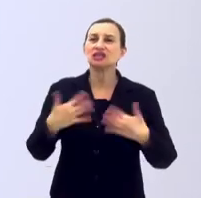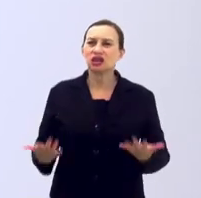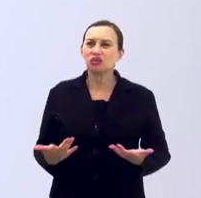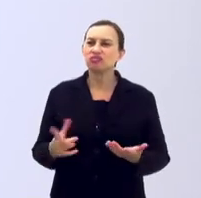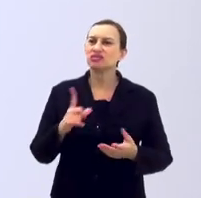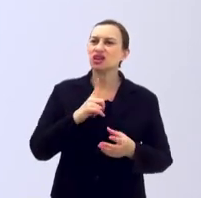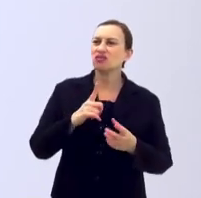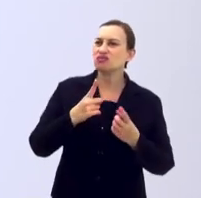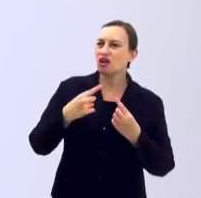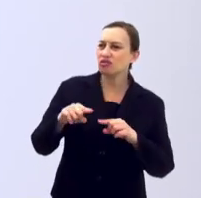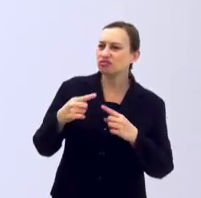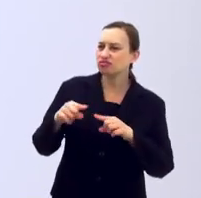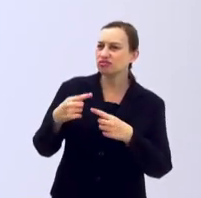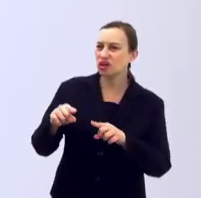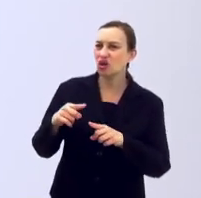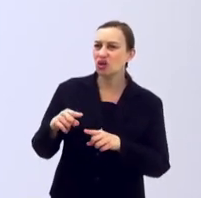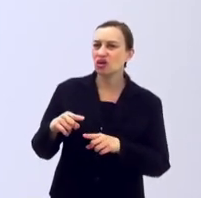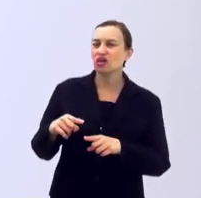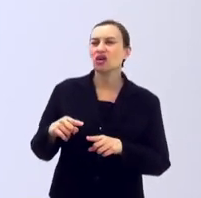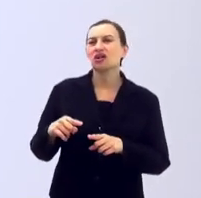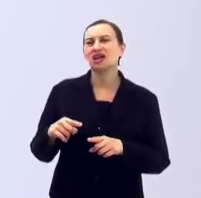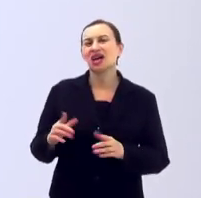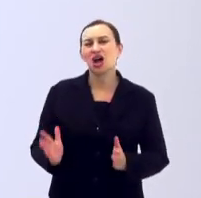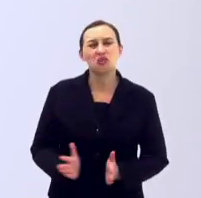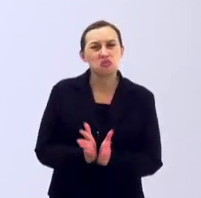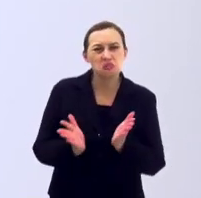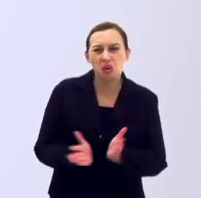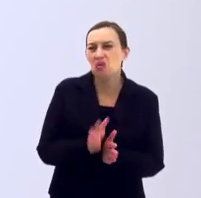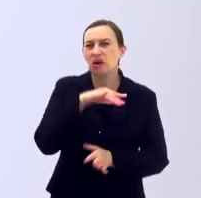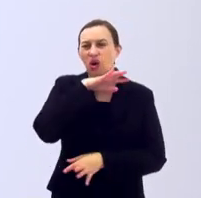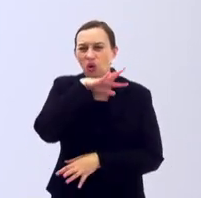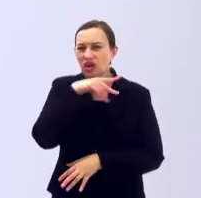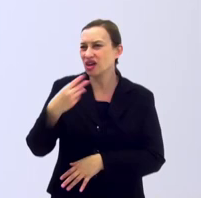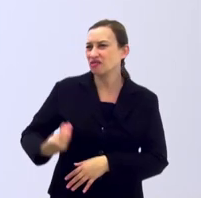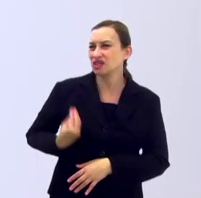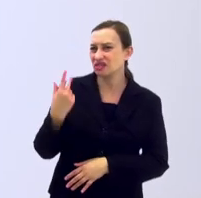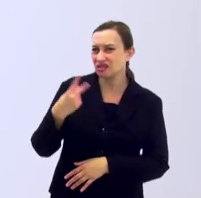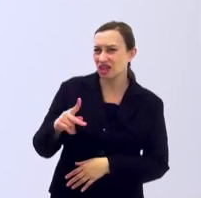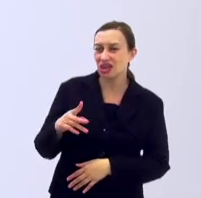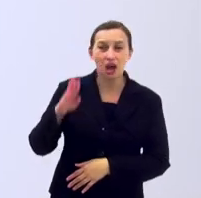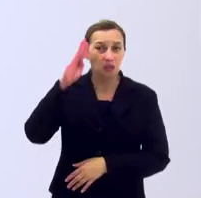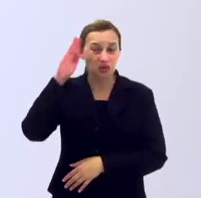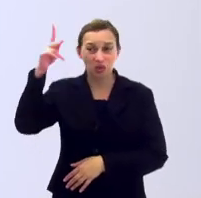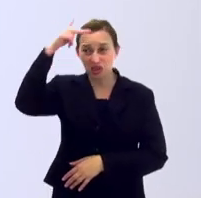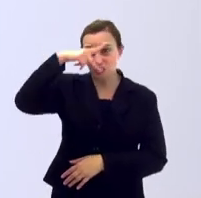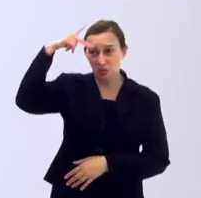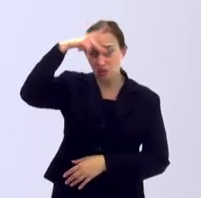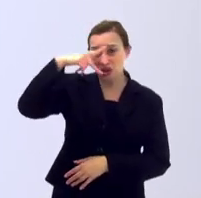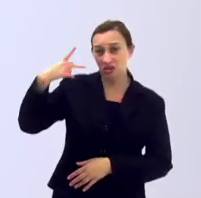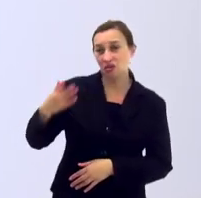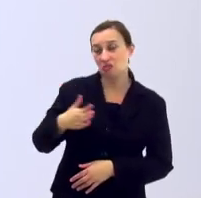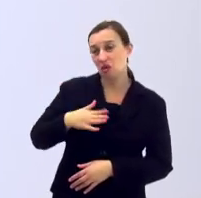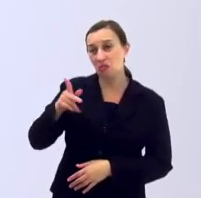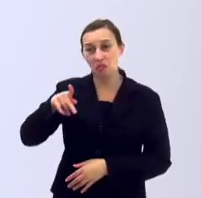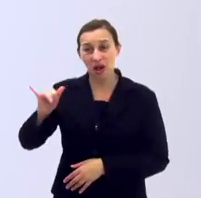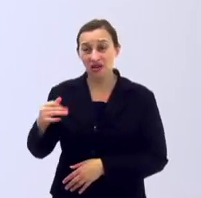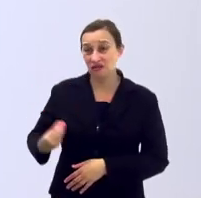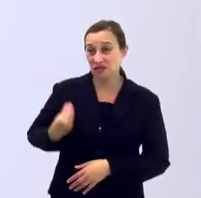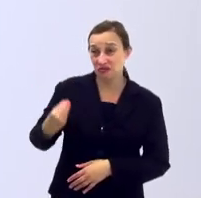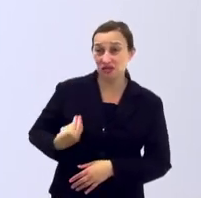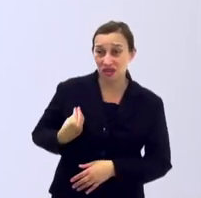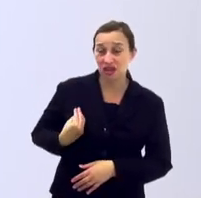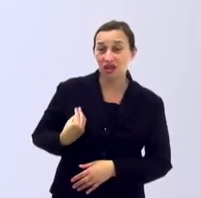houve uma percepção, o judeu vivia muito ruim, era muito pobre a vida deles, principalmente na Polônia, onde meu pai vivia, e